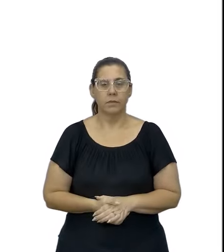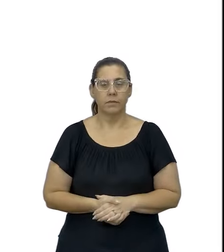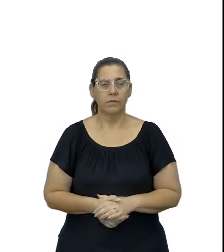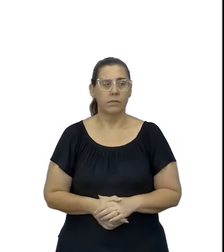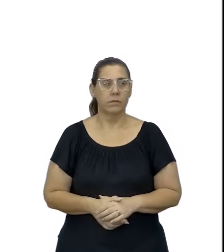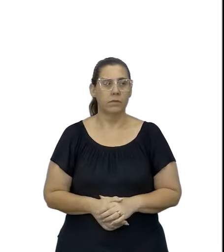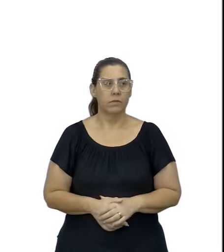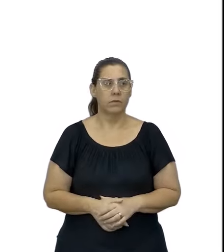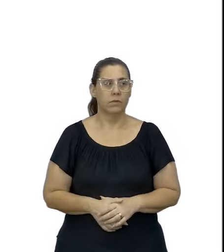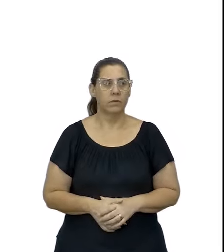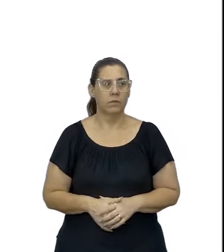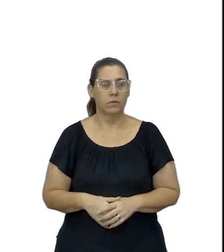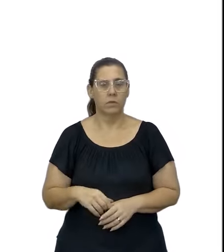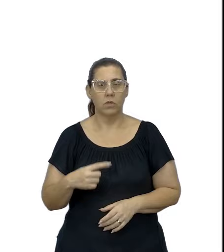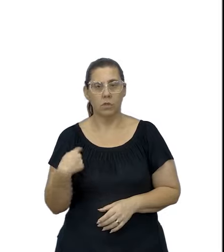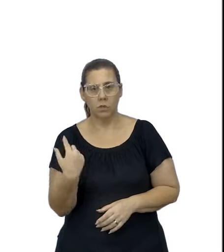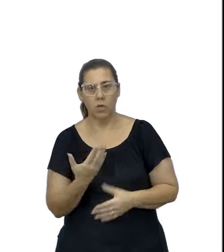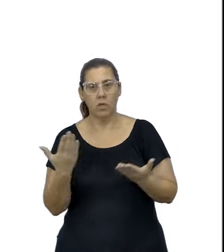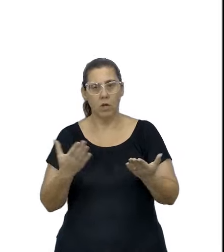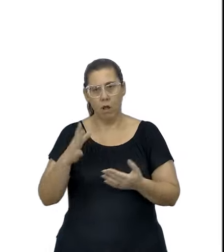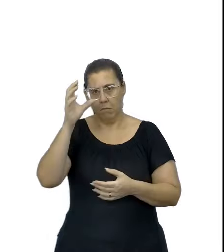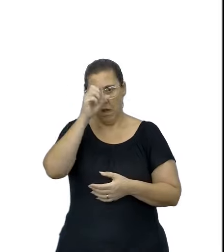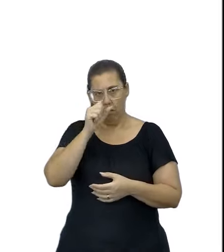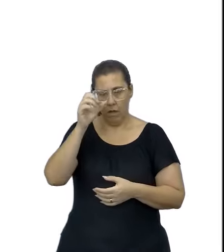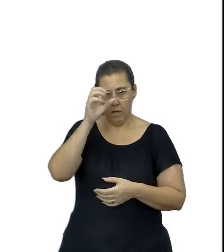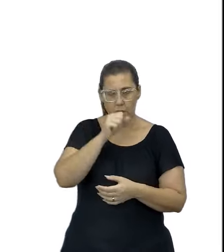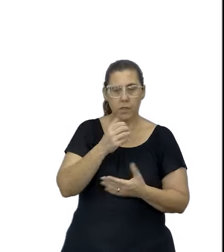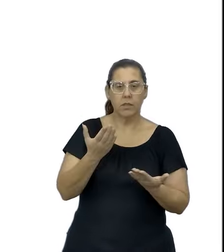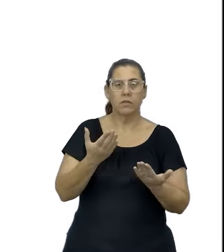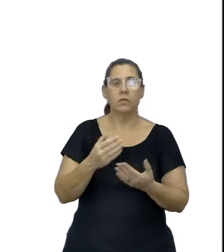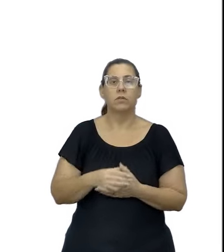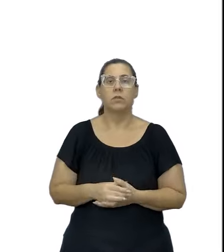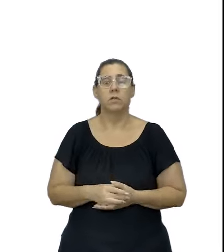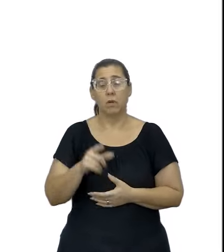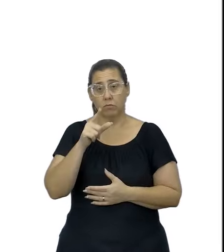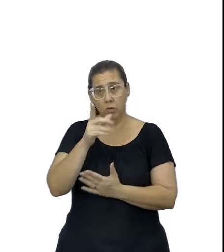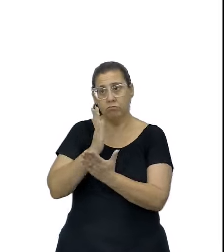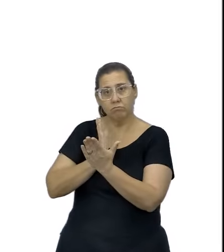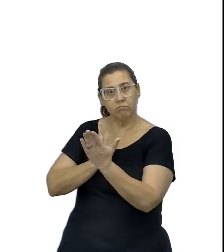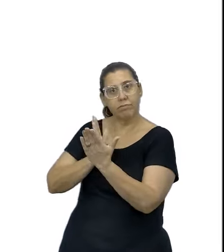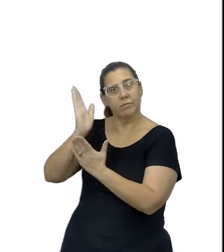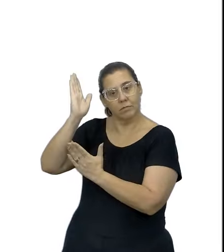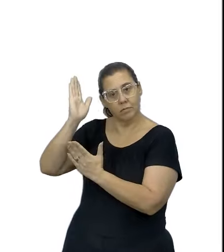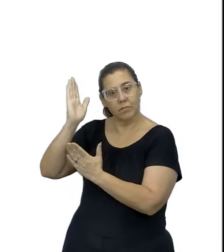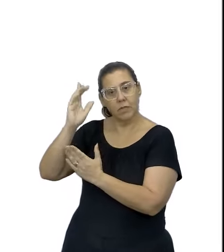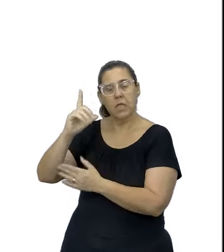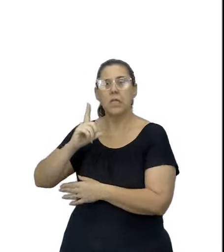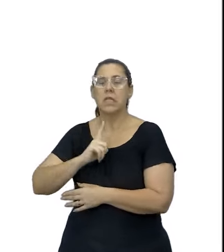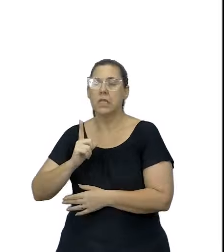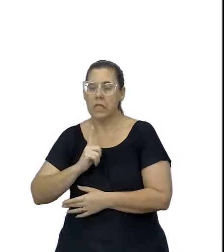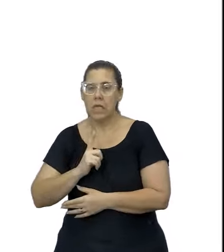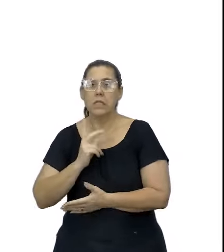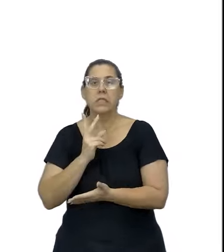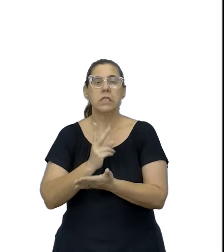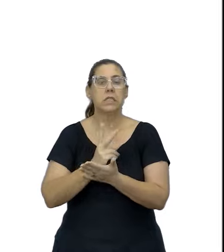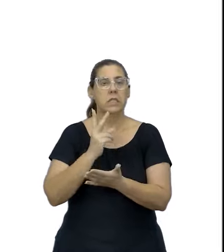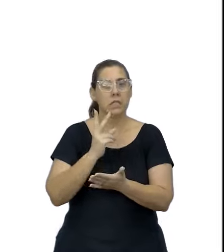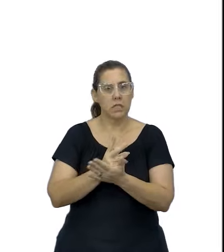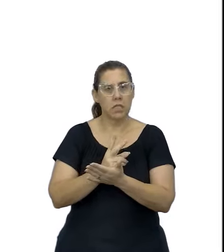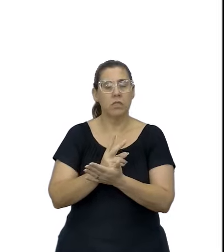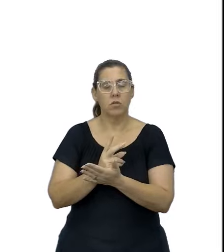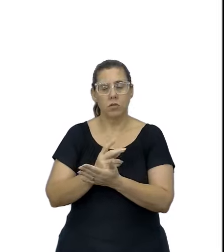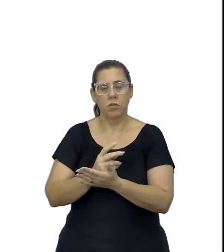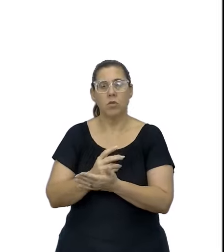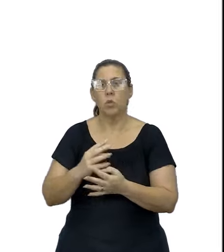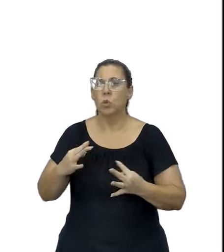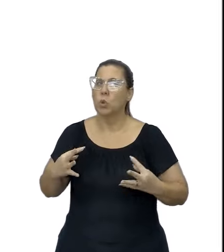Nós estamos em um programa de recuperação e aprendizagem. E para o seu sucesso, houve e continua havendo o